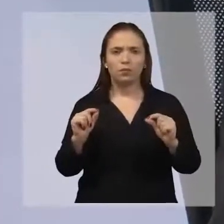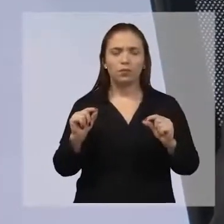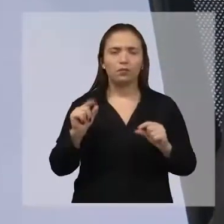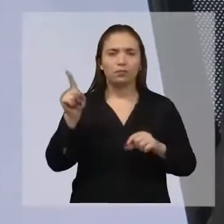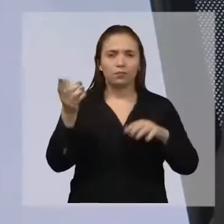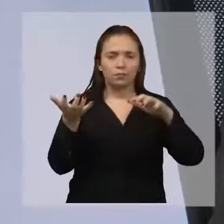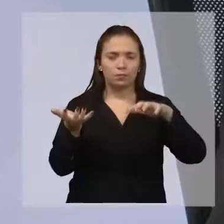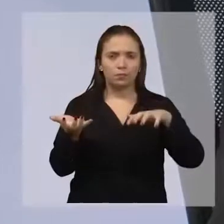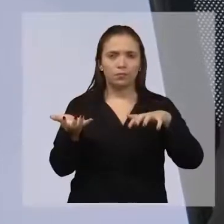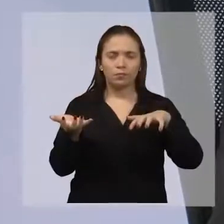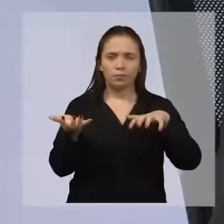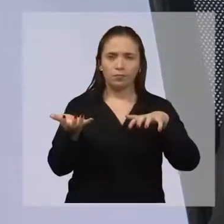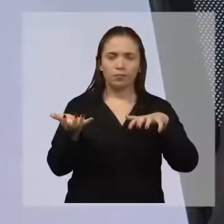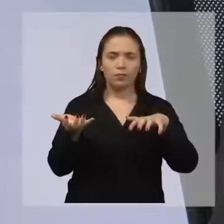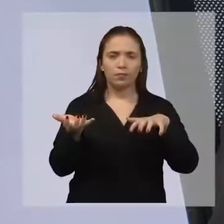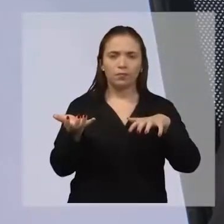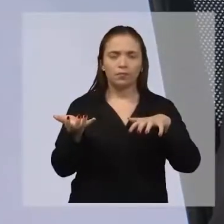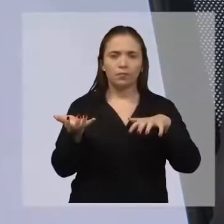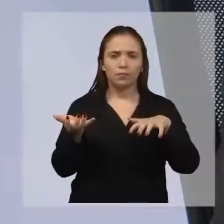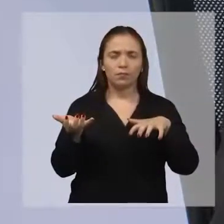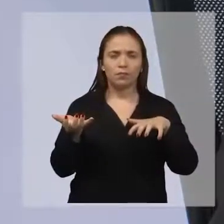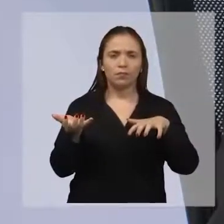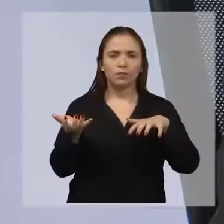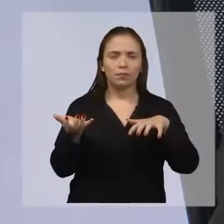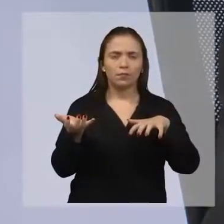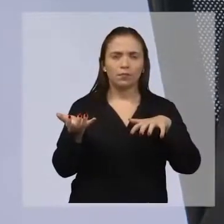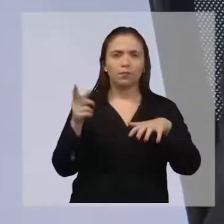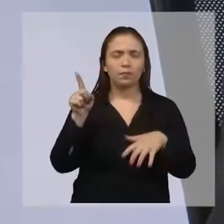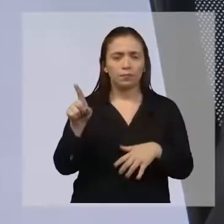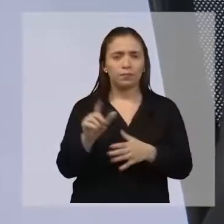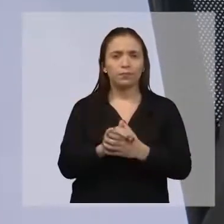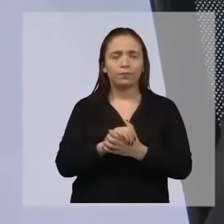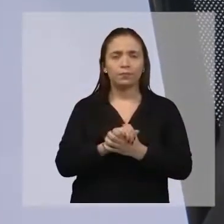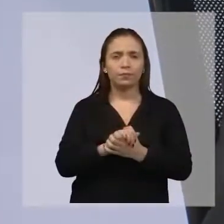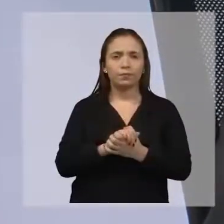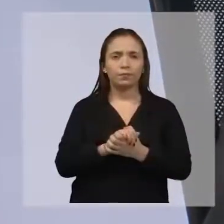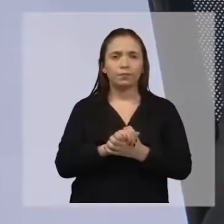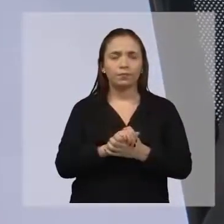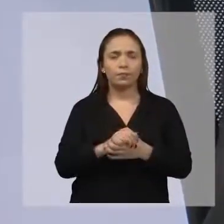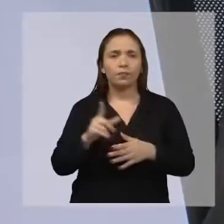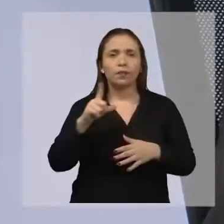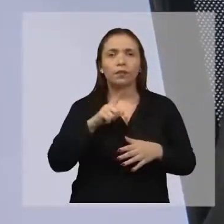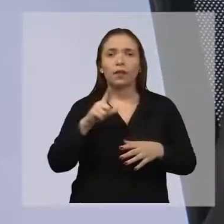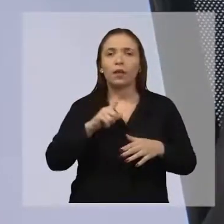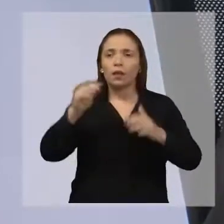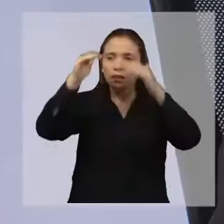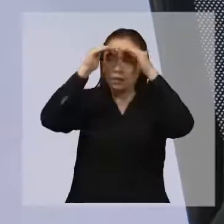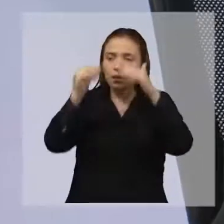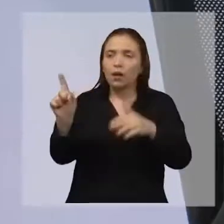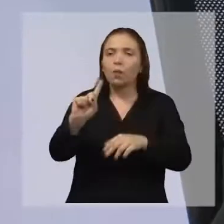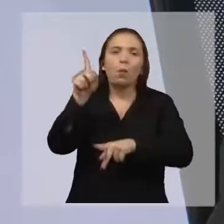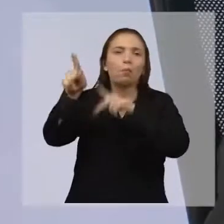daí, né? Você eliminou-se a vontade popular. O povo não era